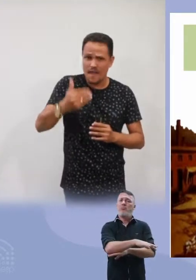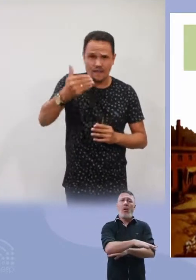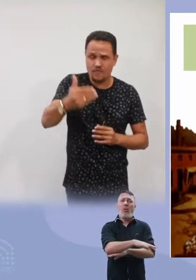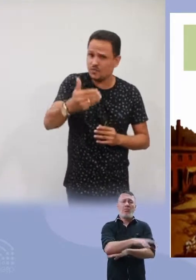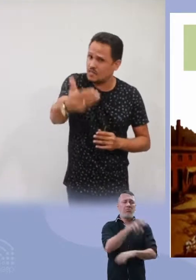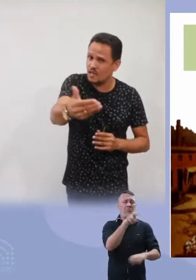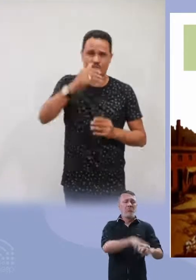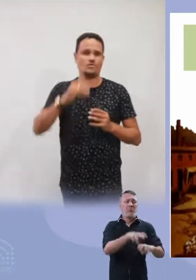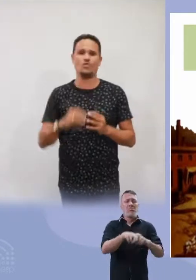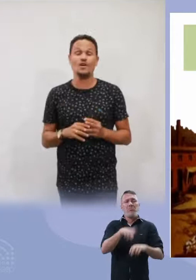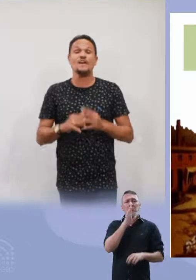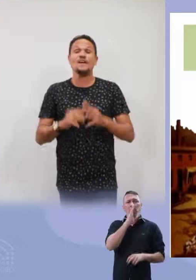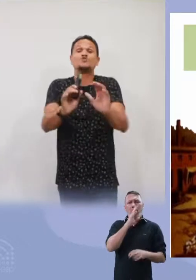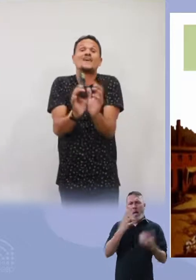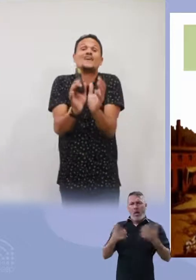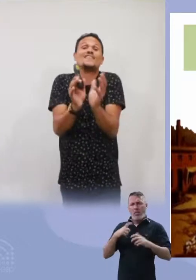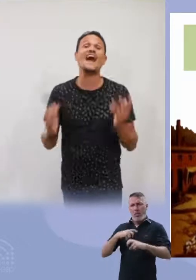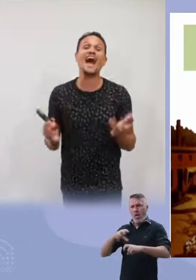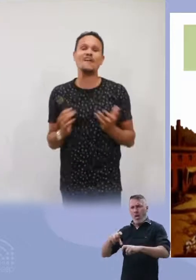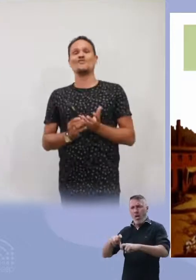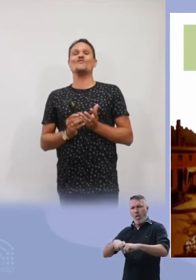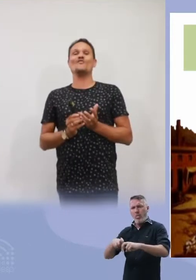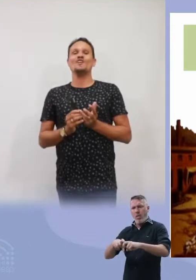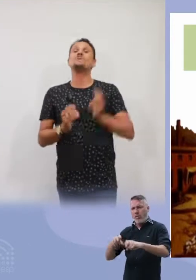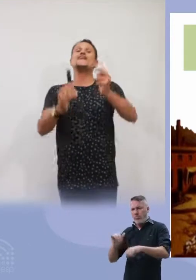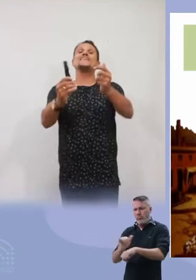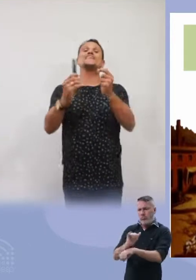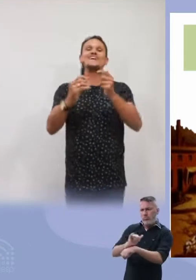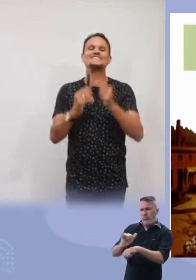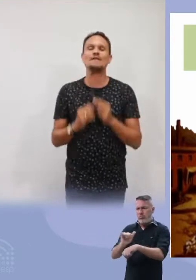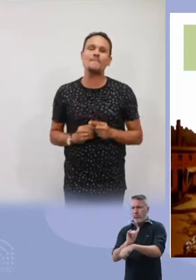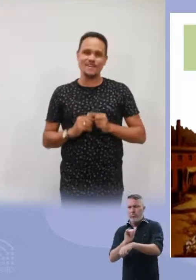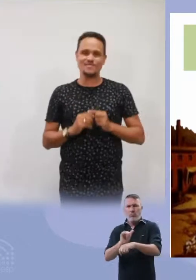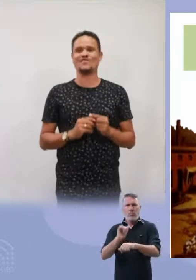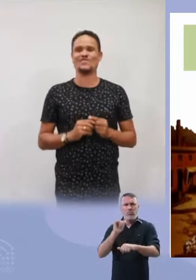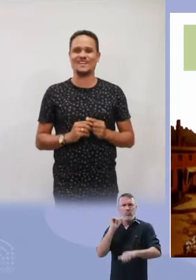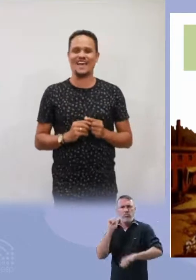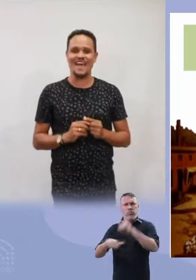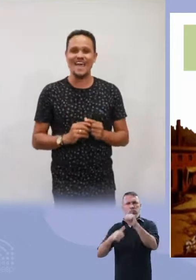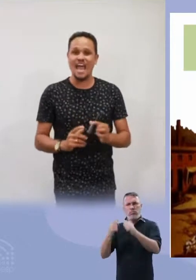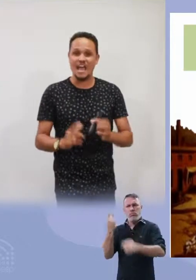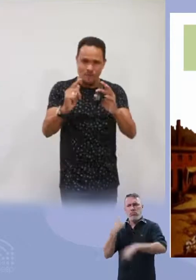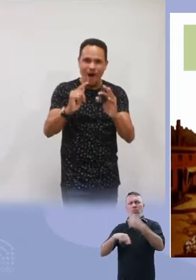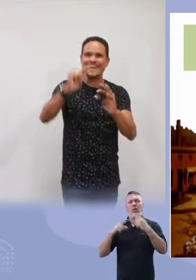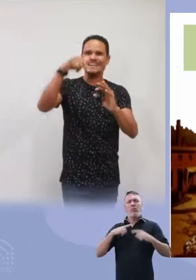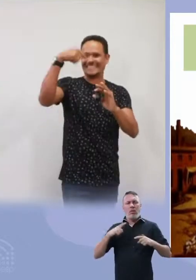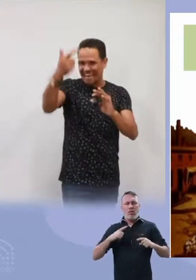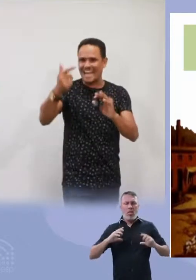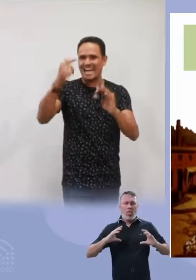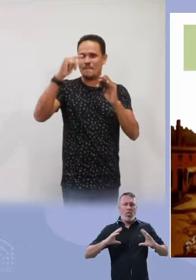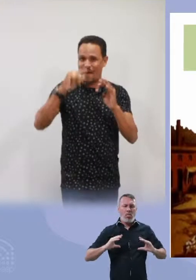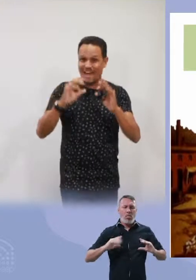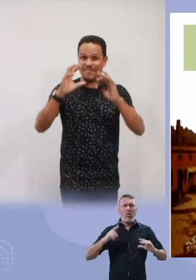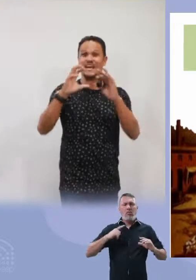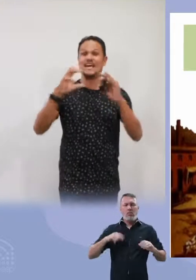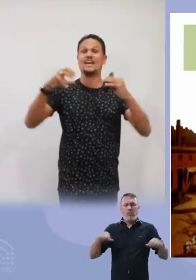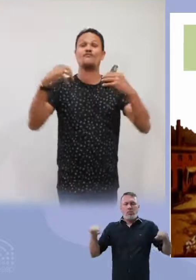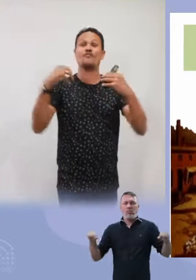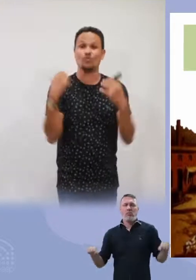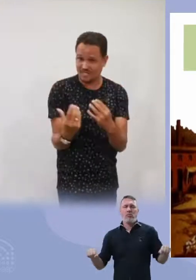numa evolução, meu aluno. Isso é inegável. O Enem quer saber isso de você. Embora ele traga a